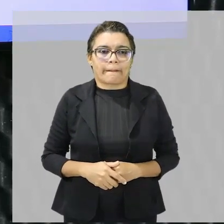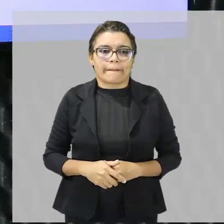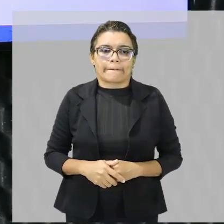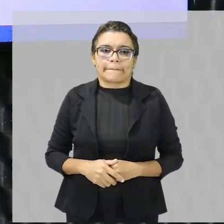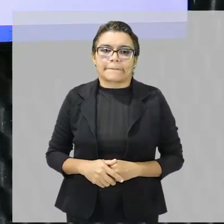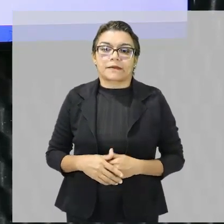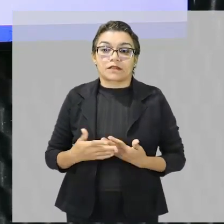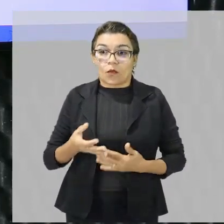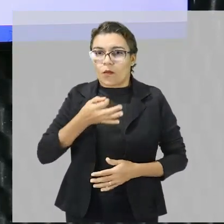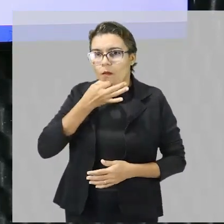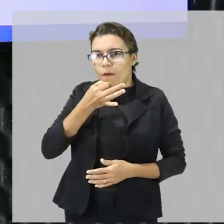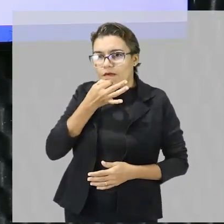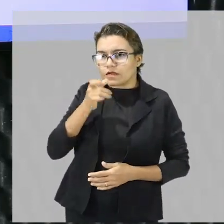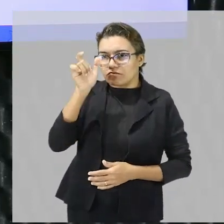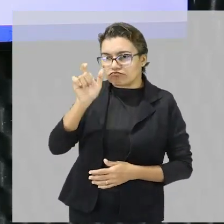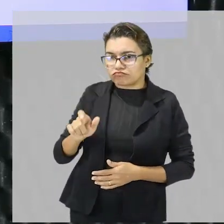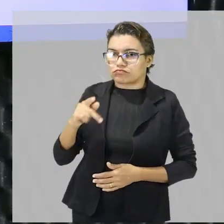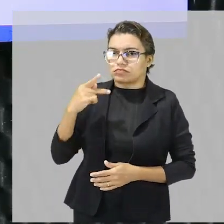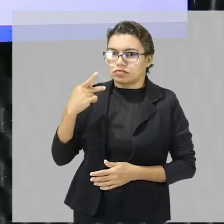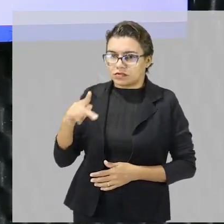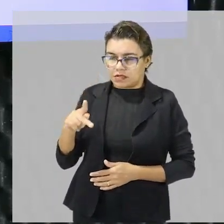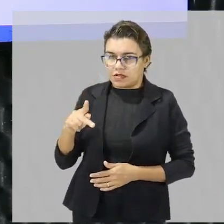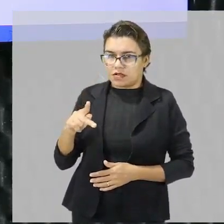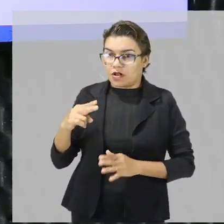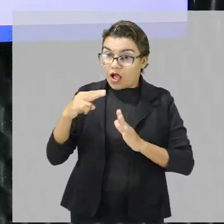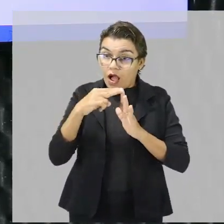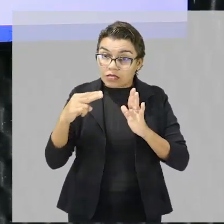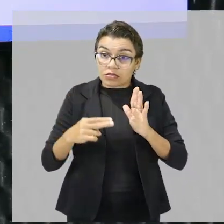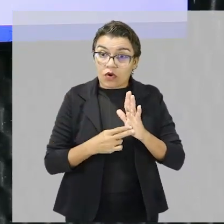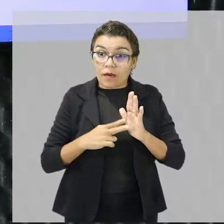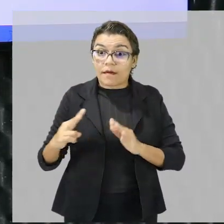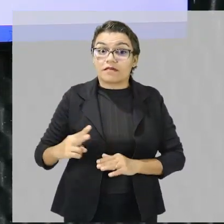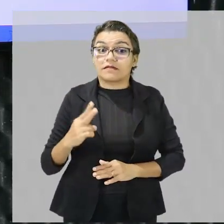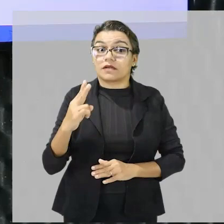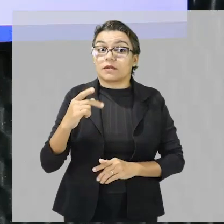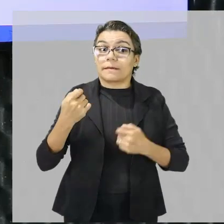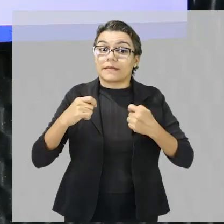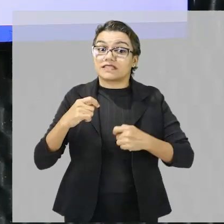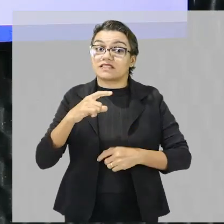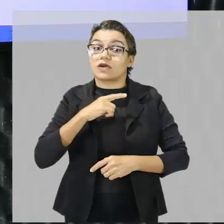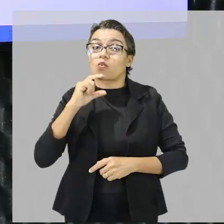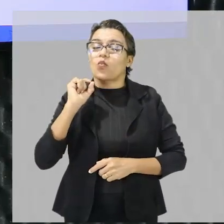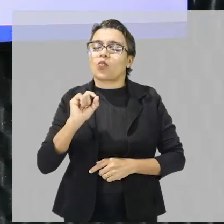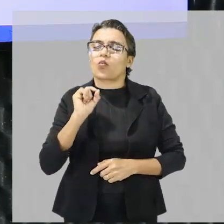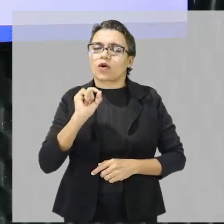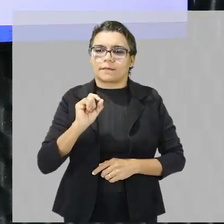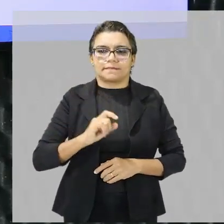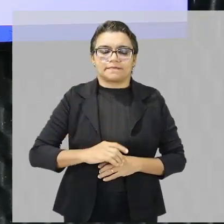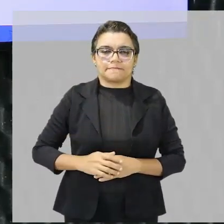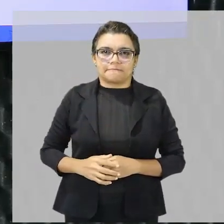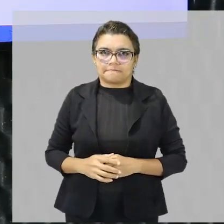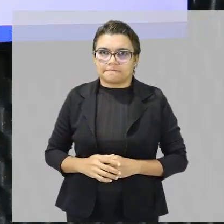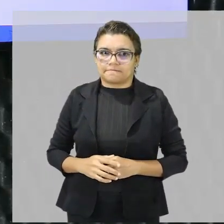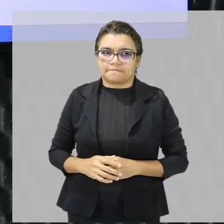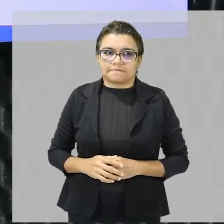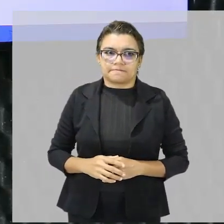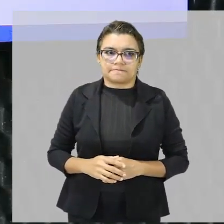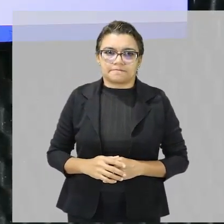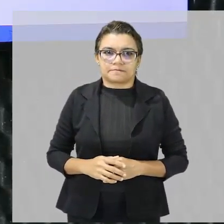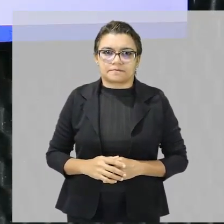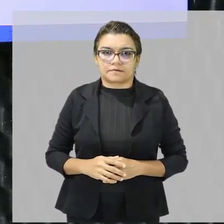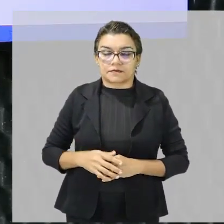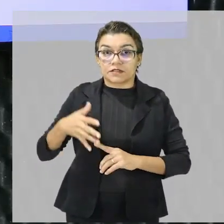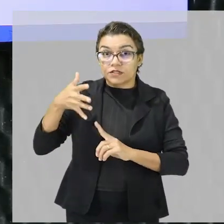Segundo Habermas, a validez de uma norma, ela deve ser estabelecida pelo quê? Aí ele já está dizendo, ó,